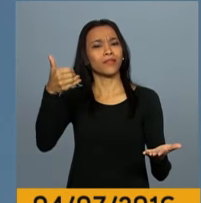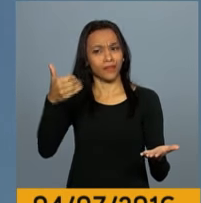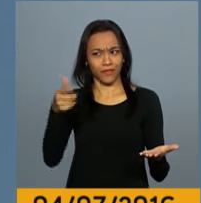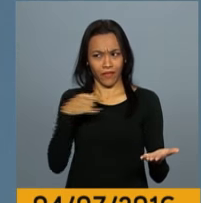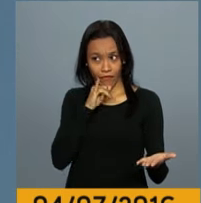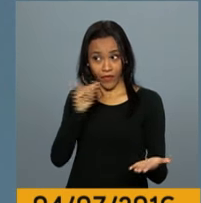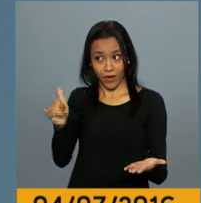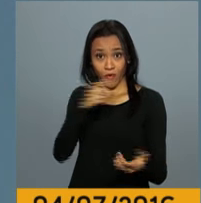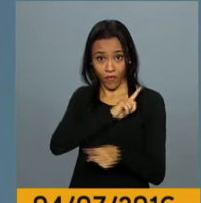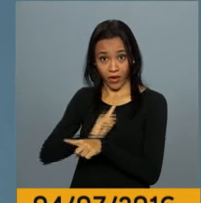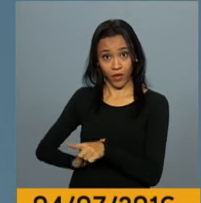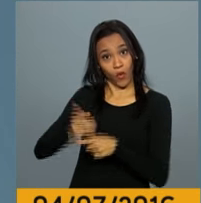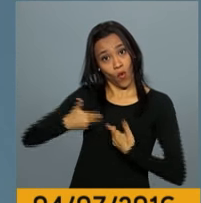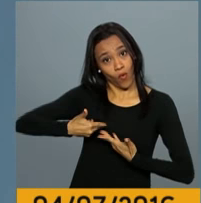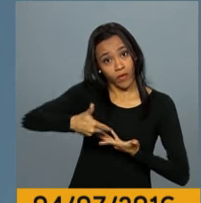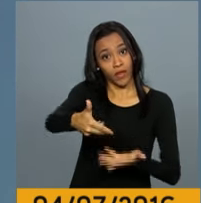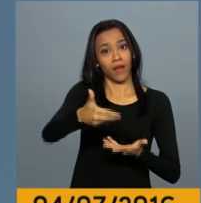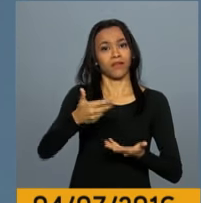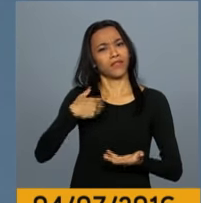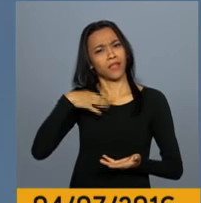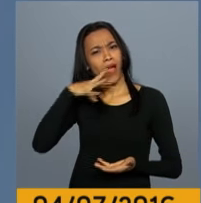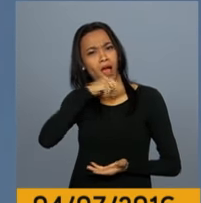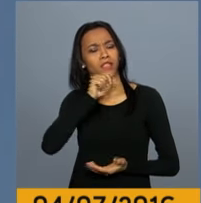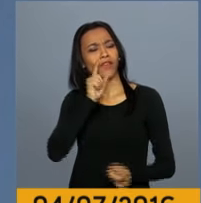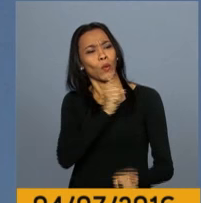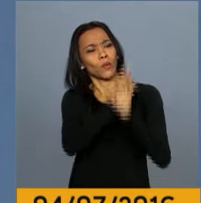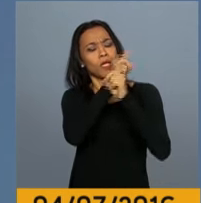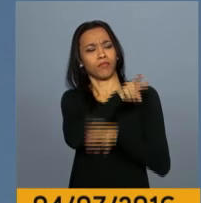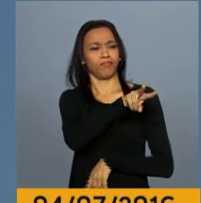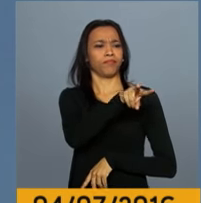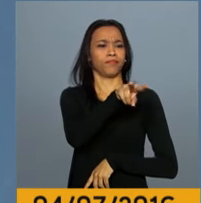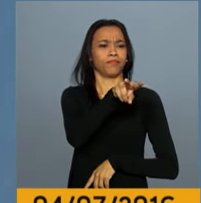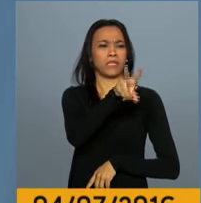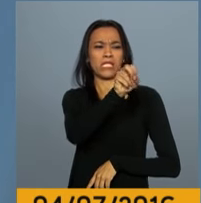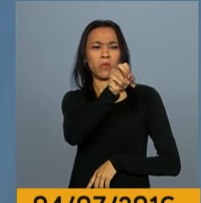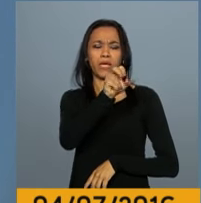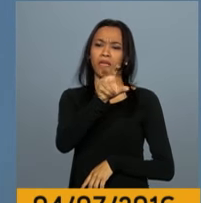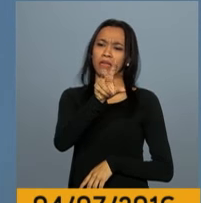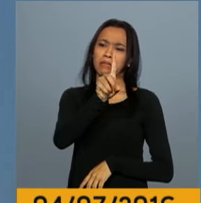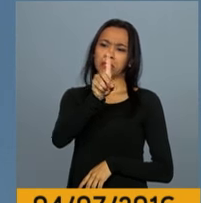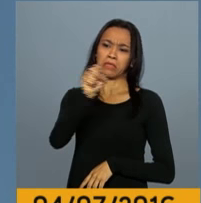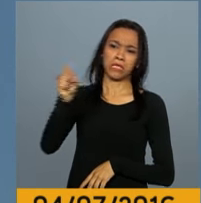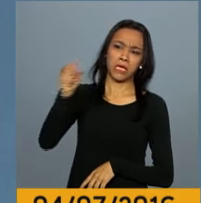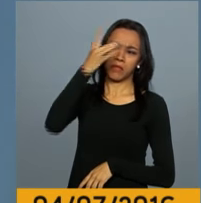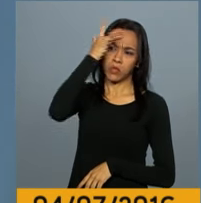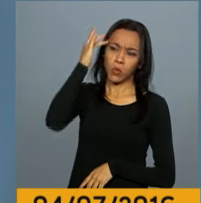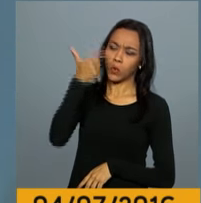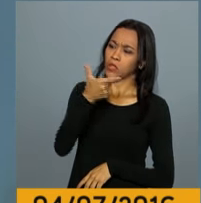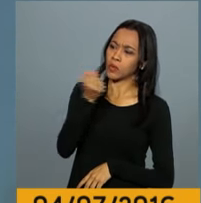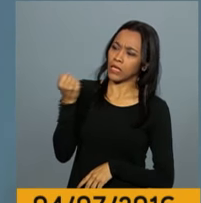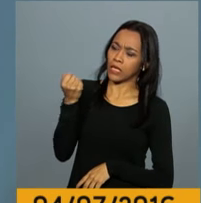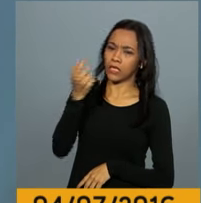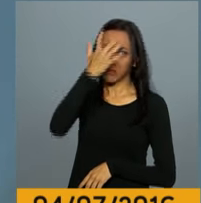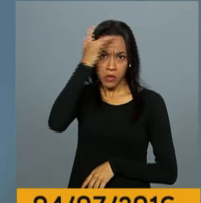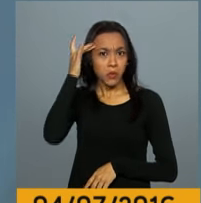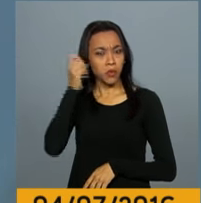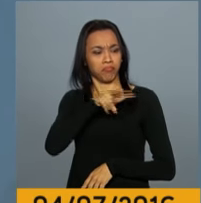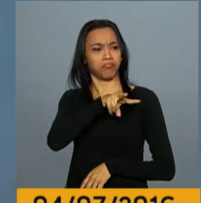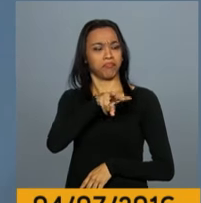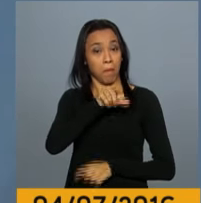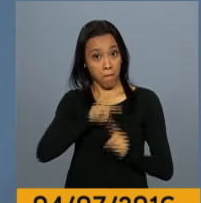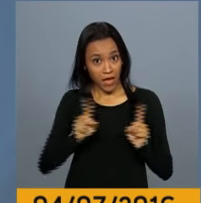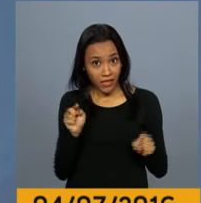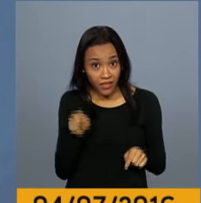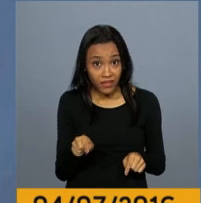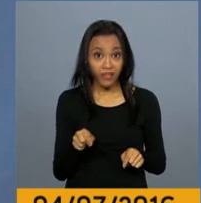governador, para algum evento, você acha que vai encontrar 50, 100 pessoas, 200 pessoas. Mas